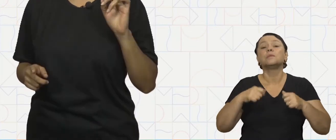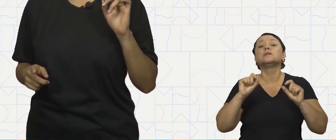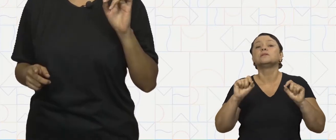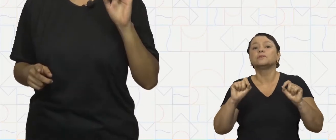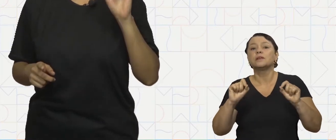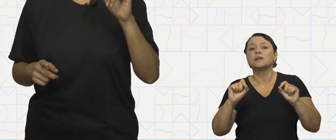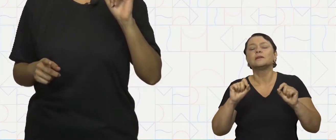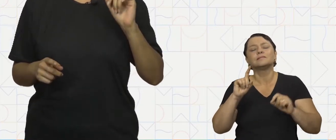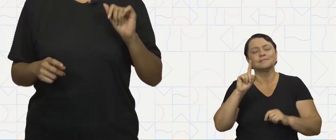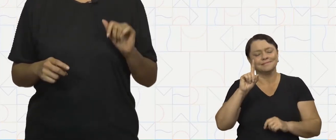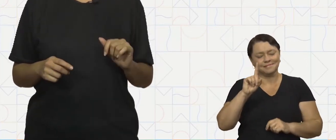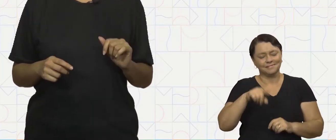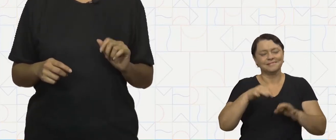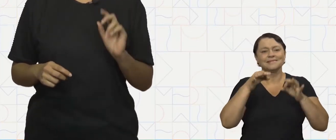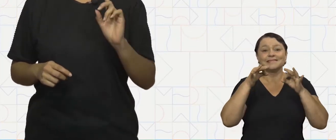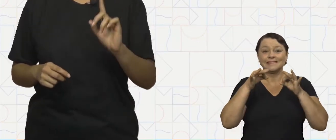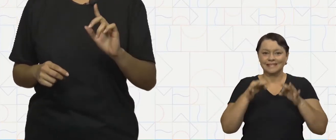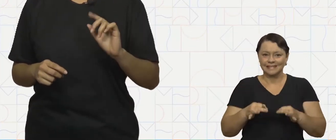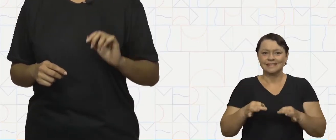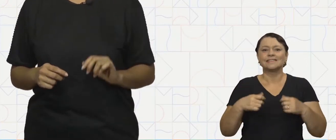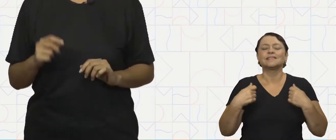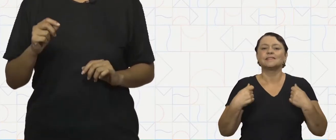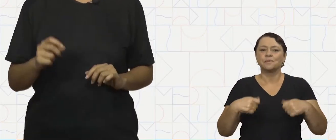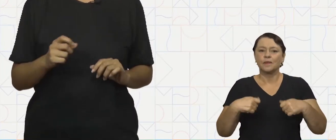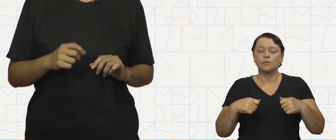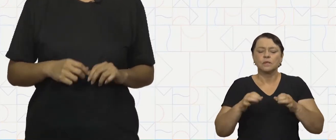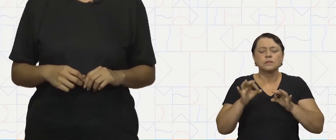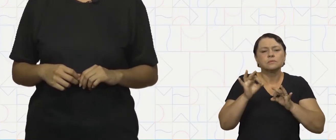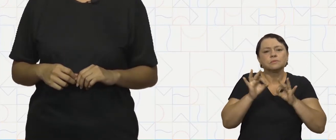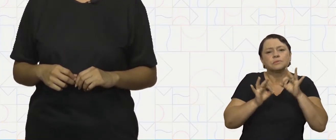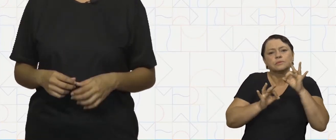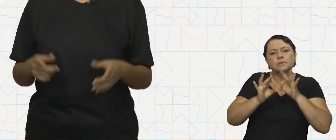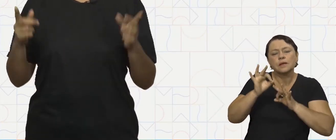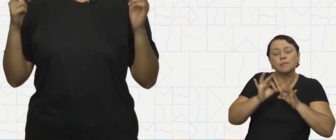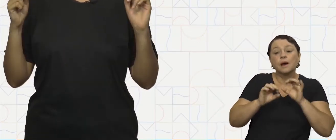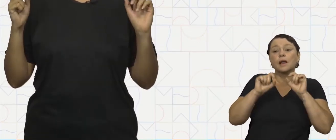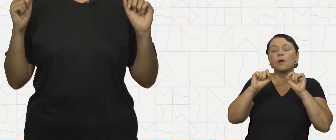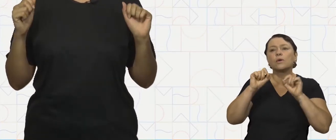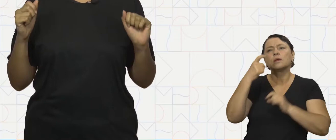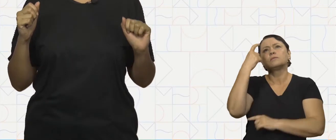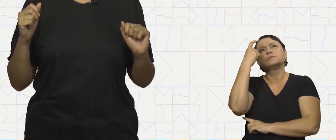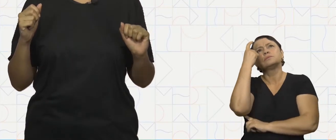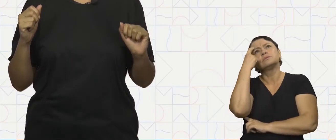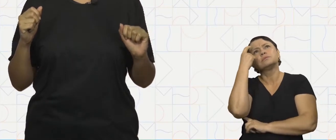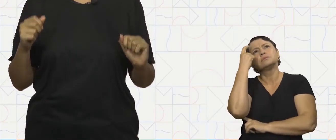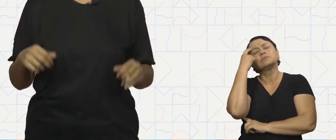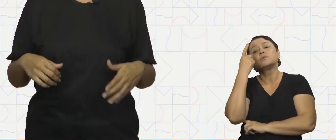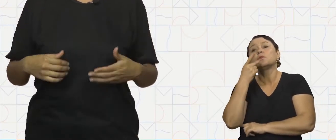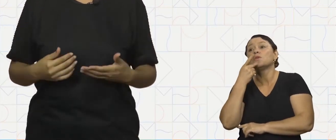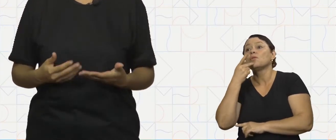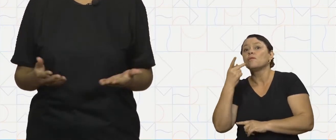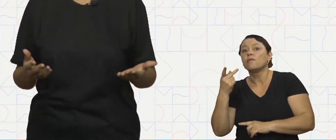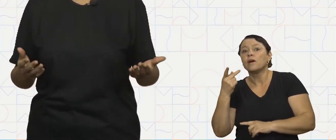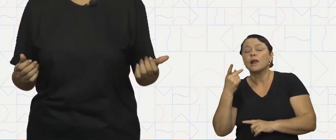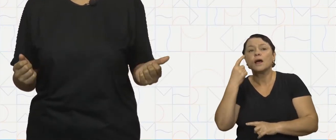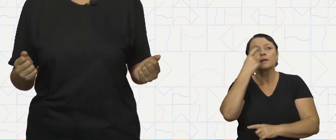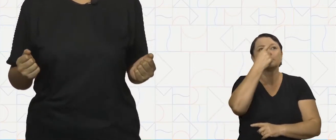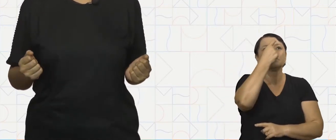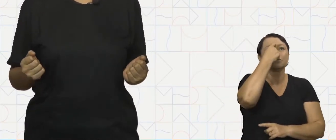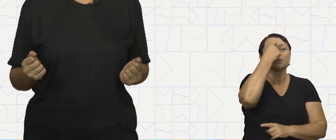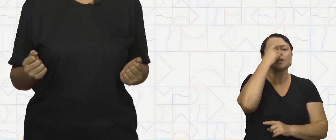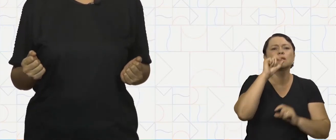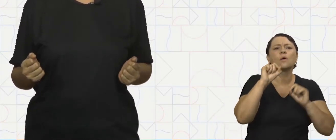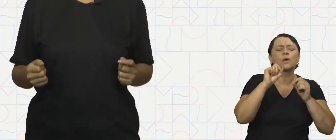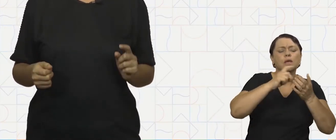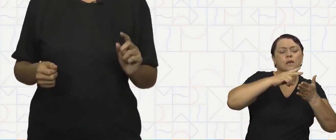quê? Isso mesmo! Eu preciso preparar a minha fala, botar a cabeça para funcionar e organizar as